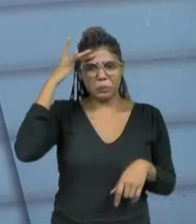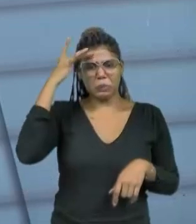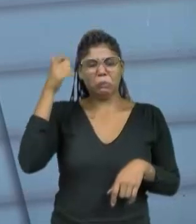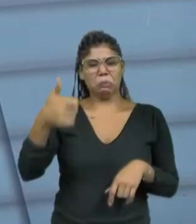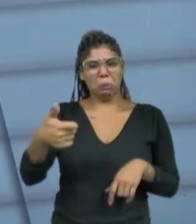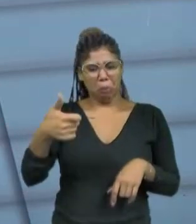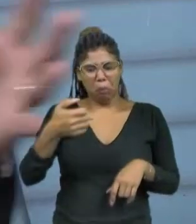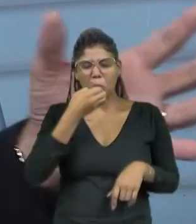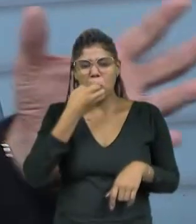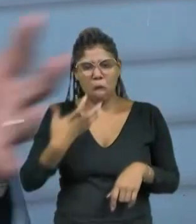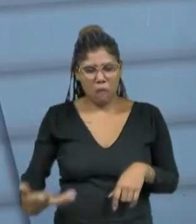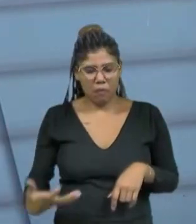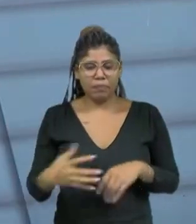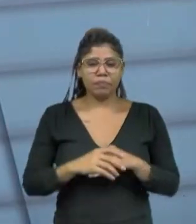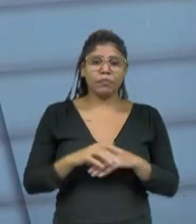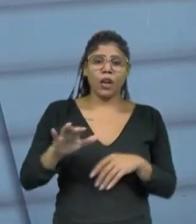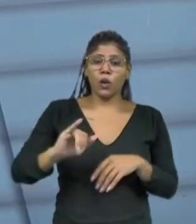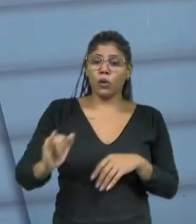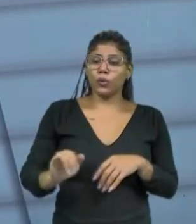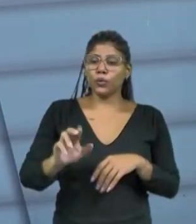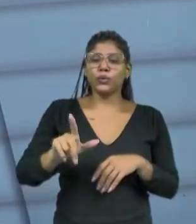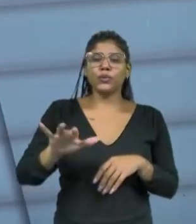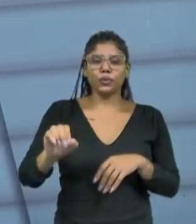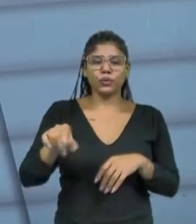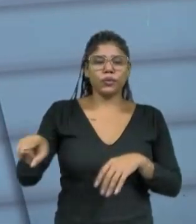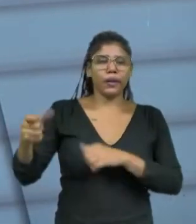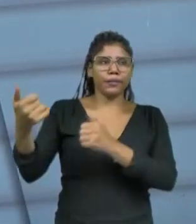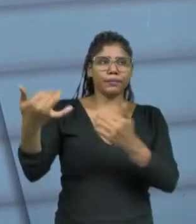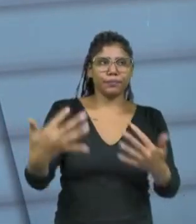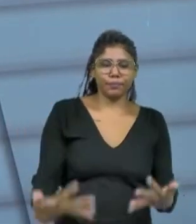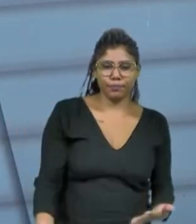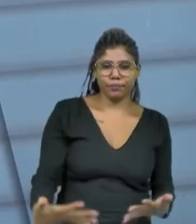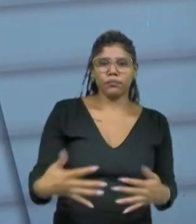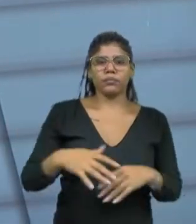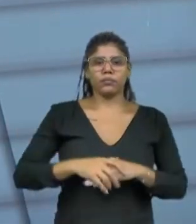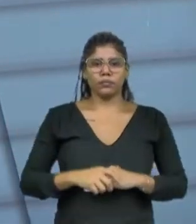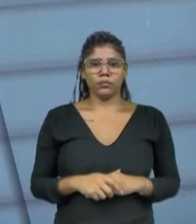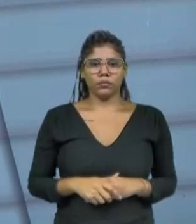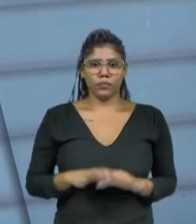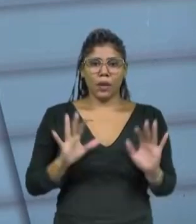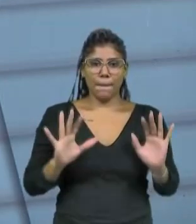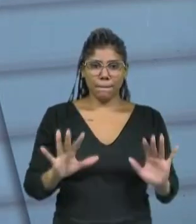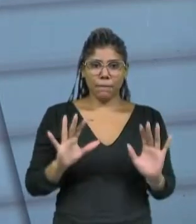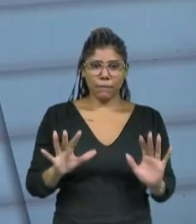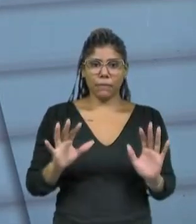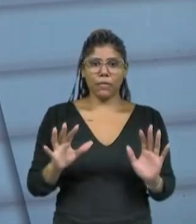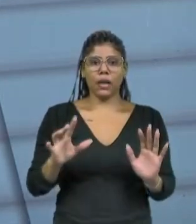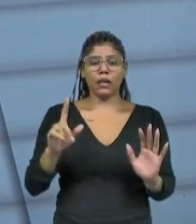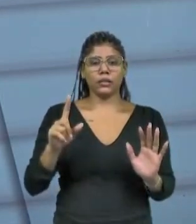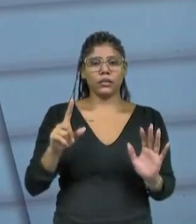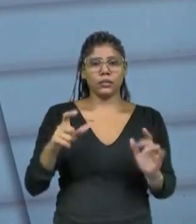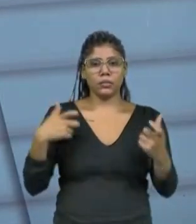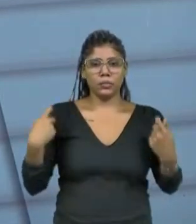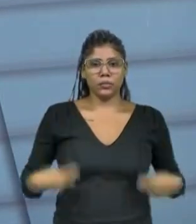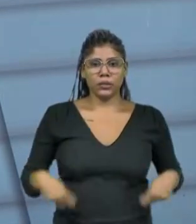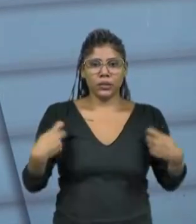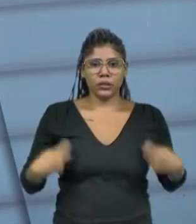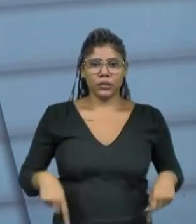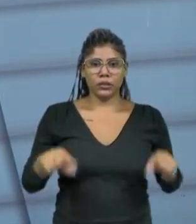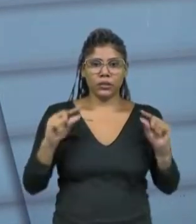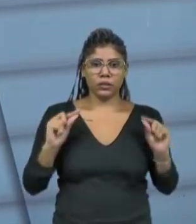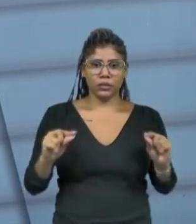Né, e o Júlio vai aí fazer a exposição dele. Mas essa turma aí só precisa da